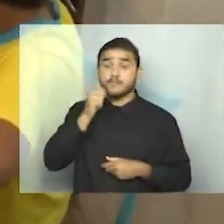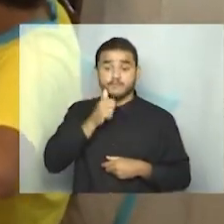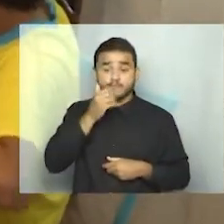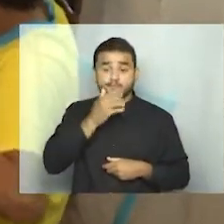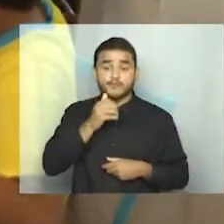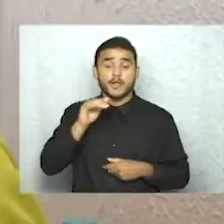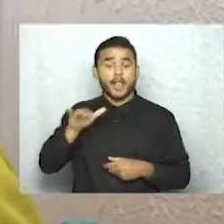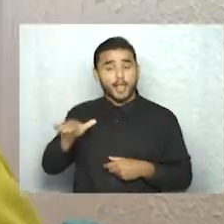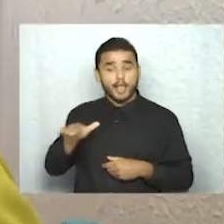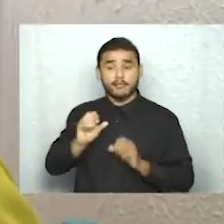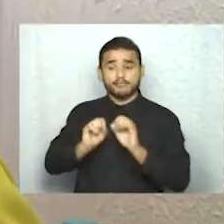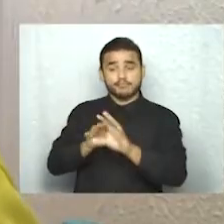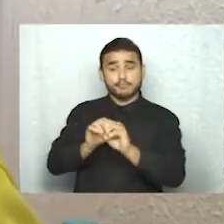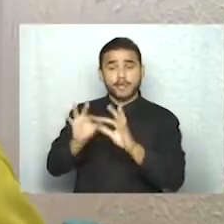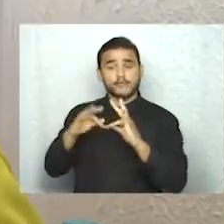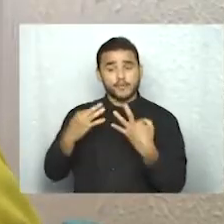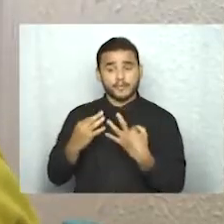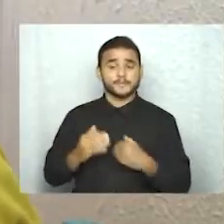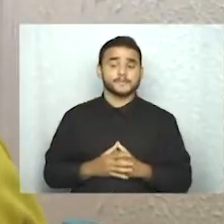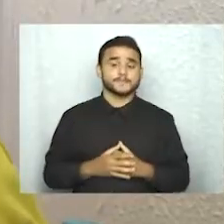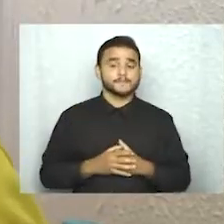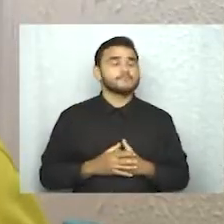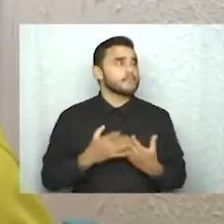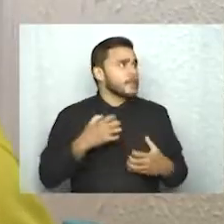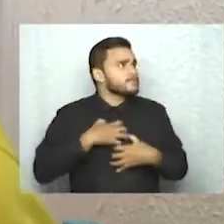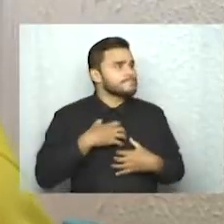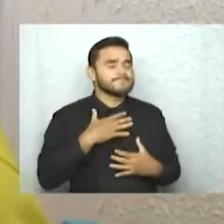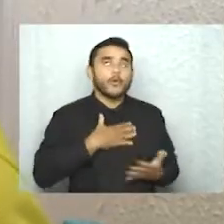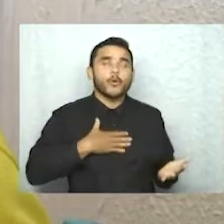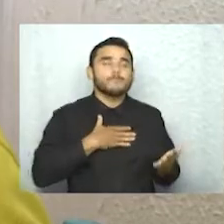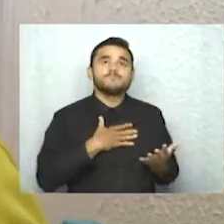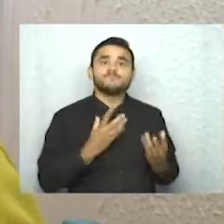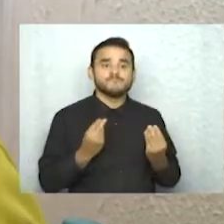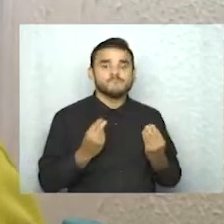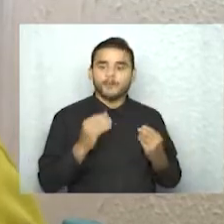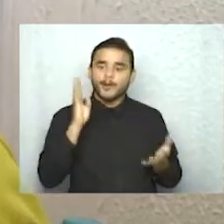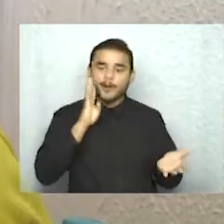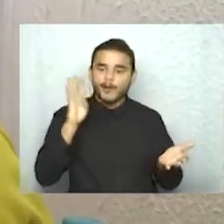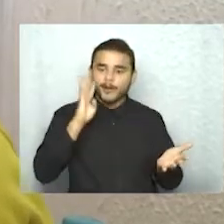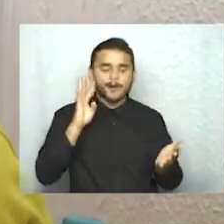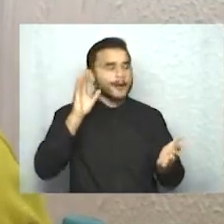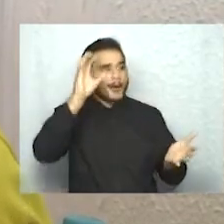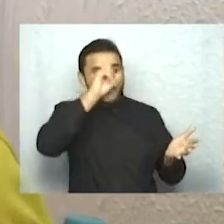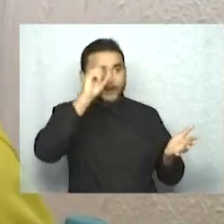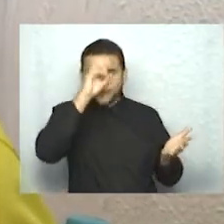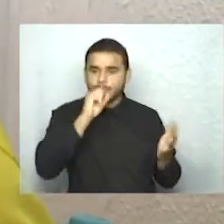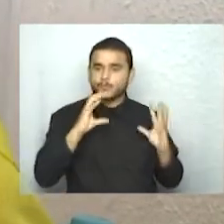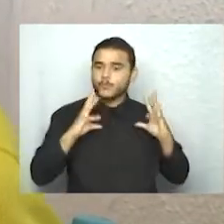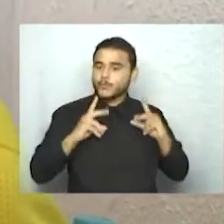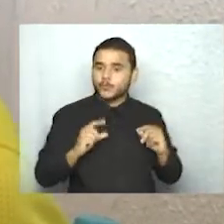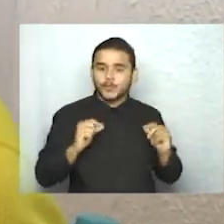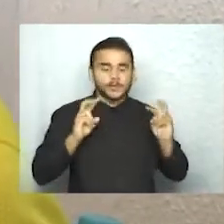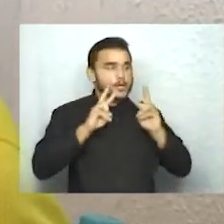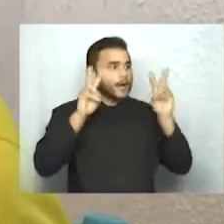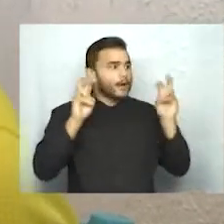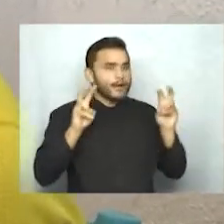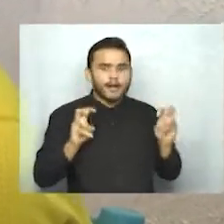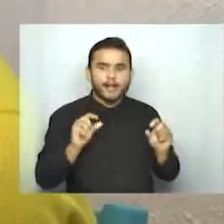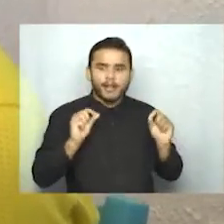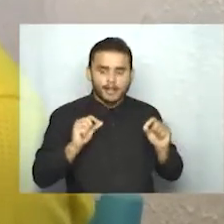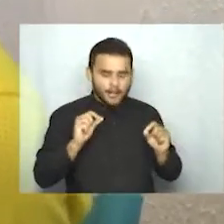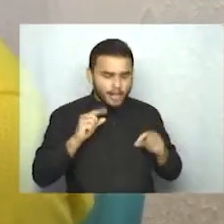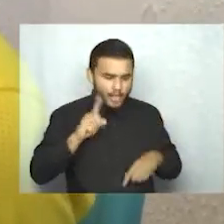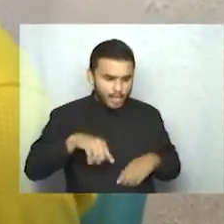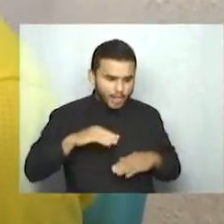seus familiares. Eu gosto muito e é muito legal, e com isso a gente pode aprender a fazer coisas, né,